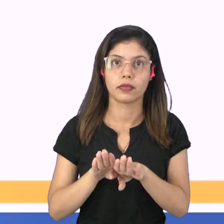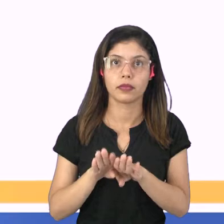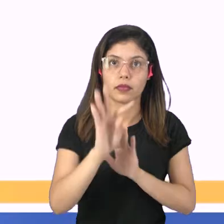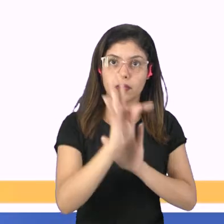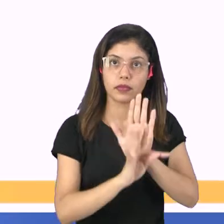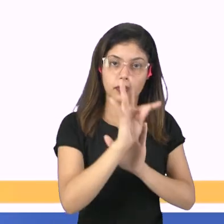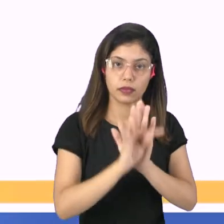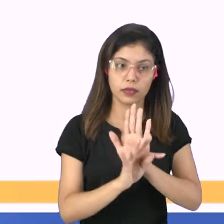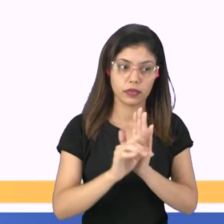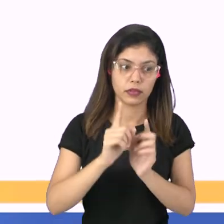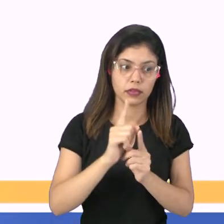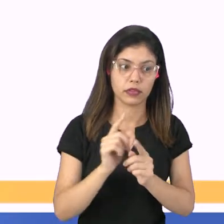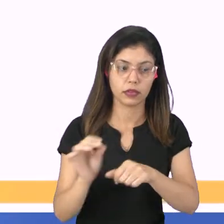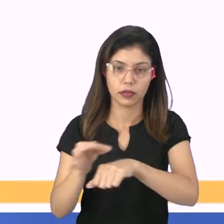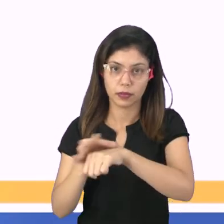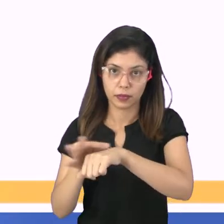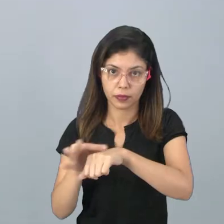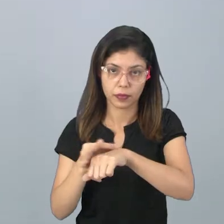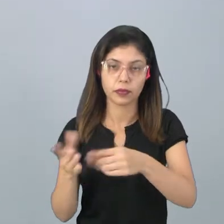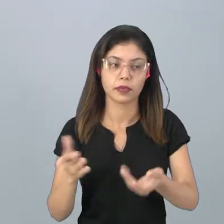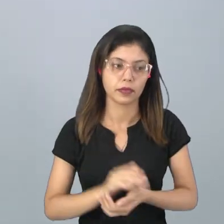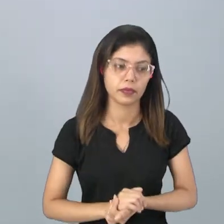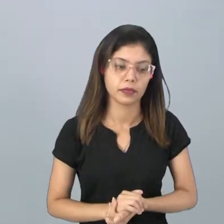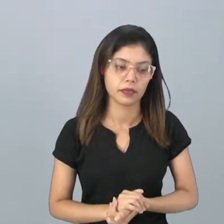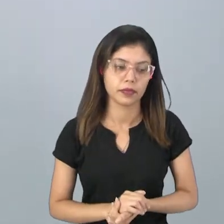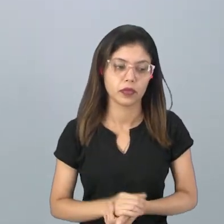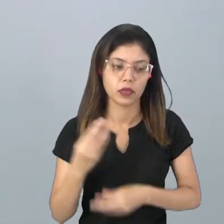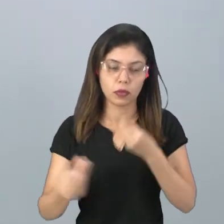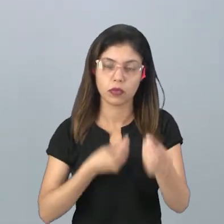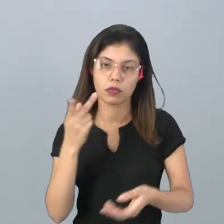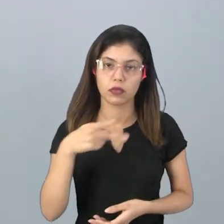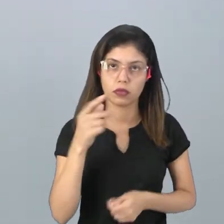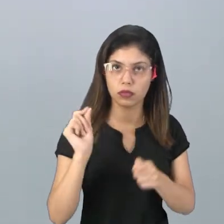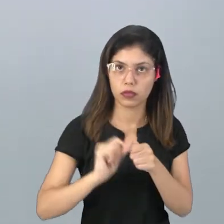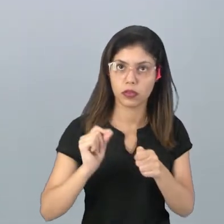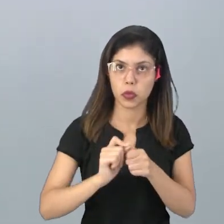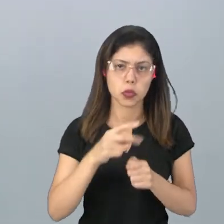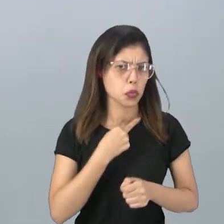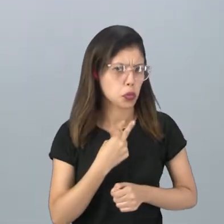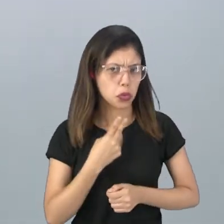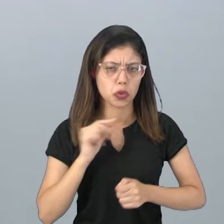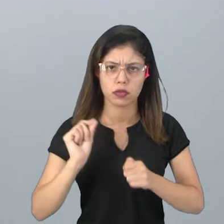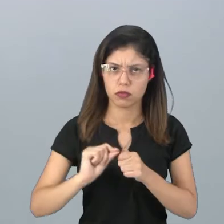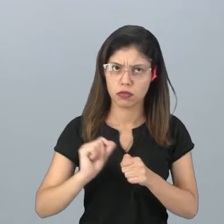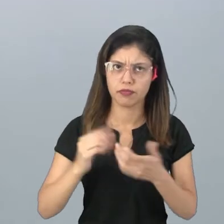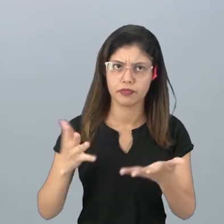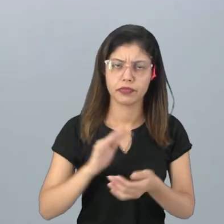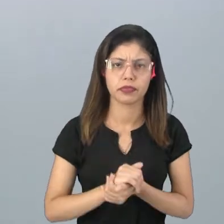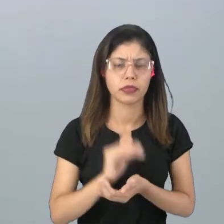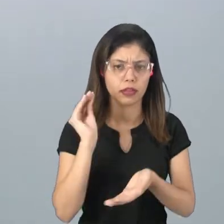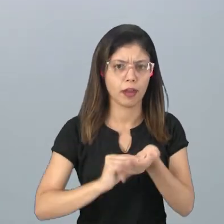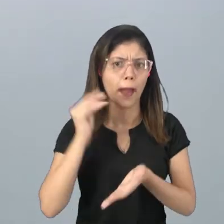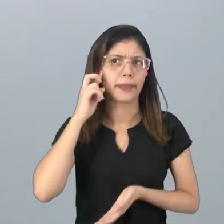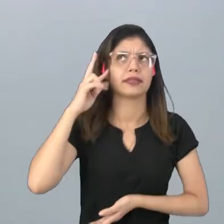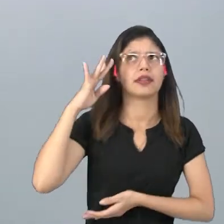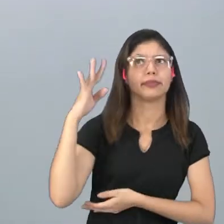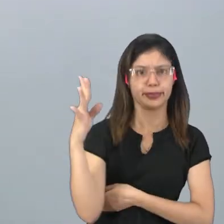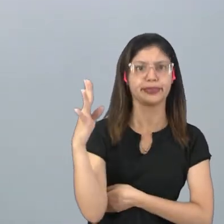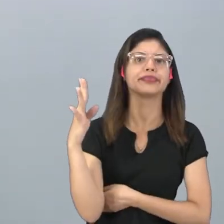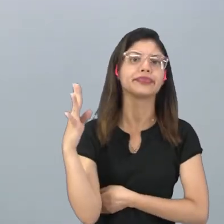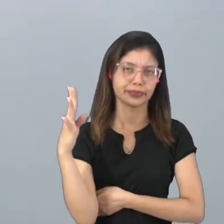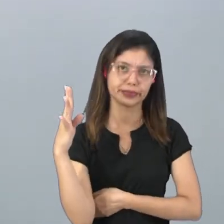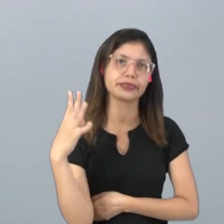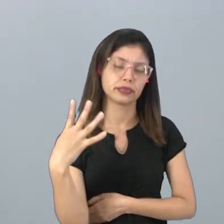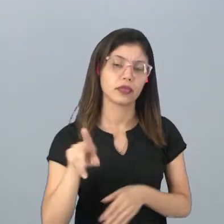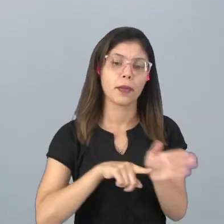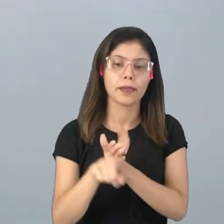texto em itálico. Então, olha só, quando eu faço uma biografia, como eu já falei, eu não posso acrescentar fatos na minha